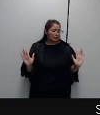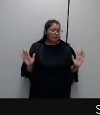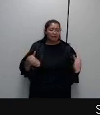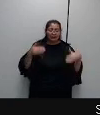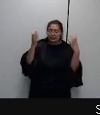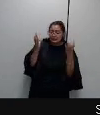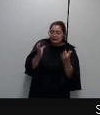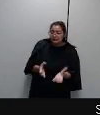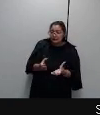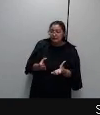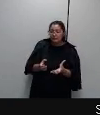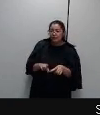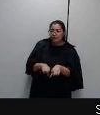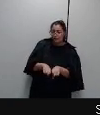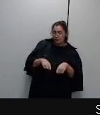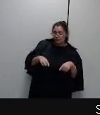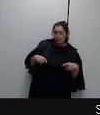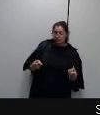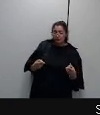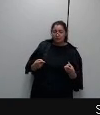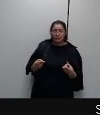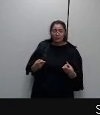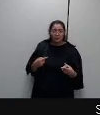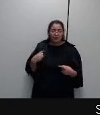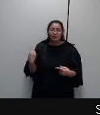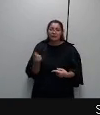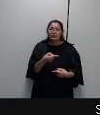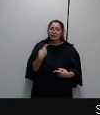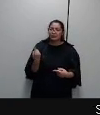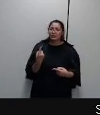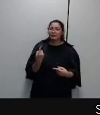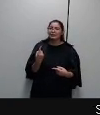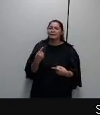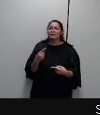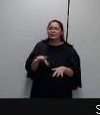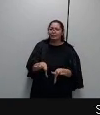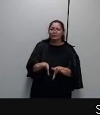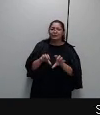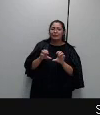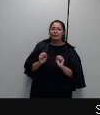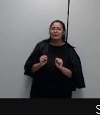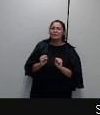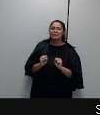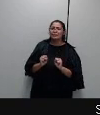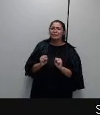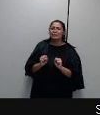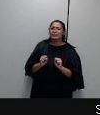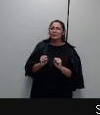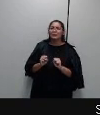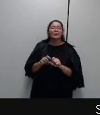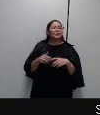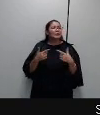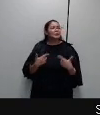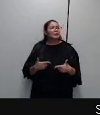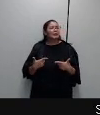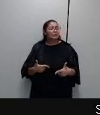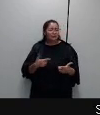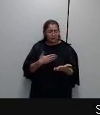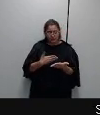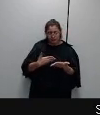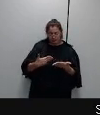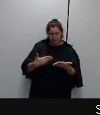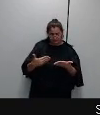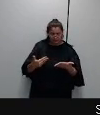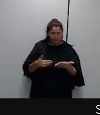simplesmente isso que o tribunal de jogo mas aplica-se o regime redirecionamento cálculo posto no critério da súmula